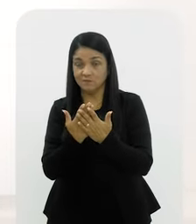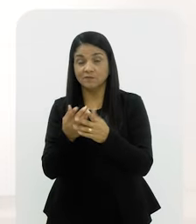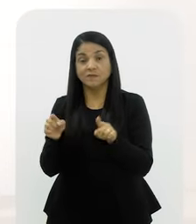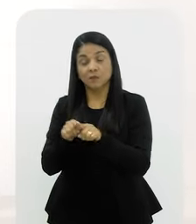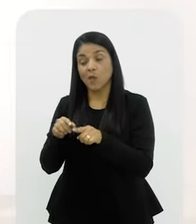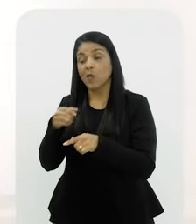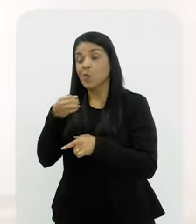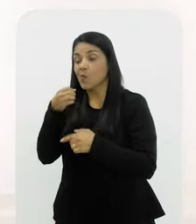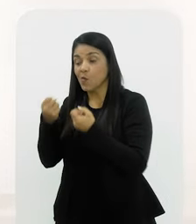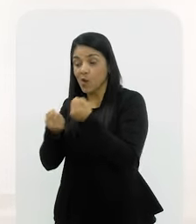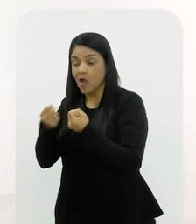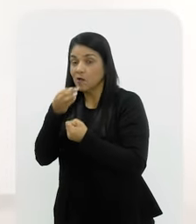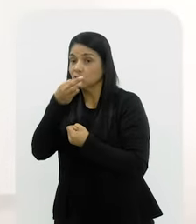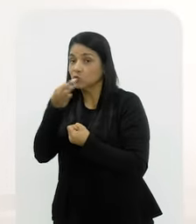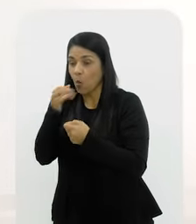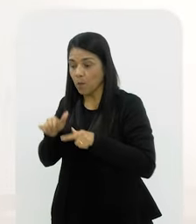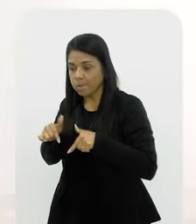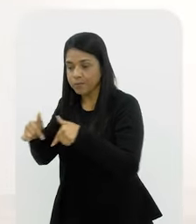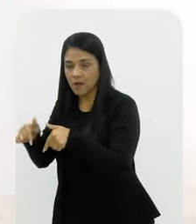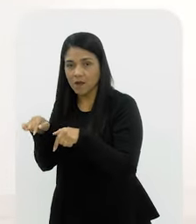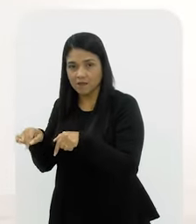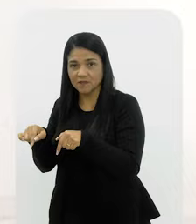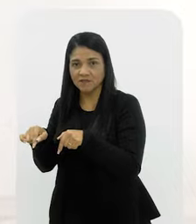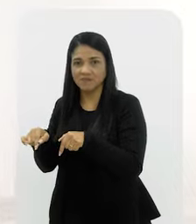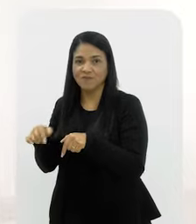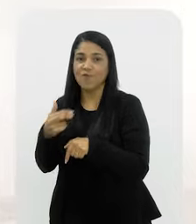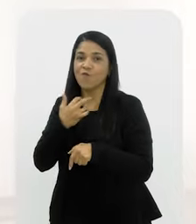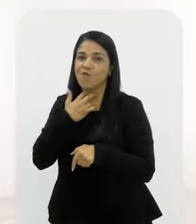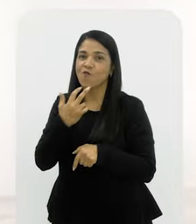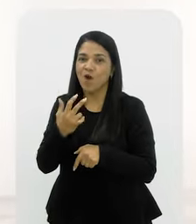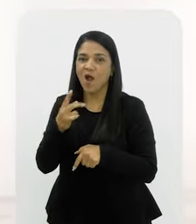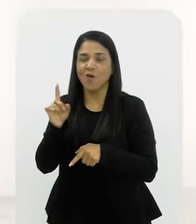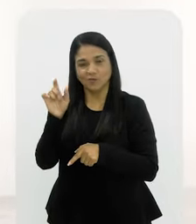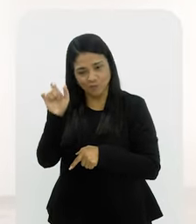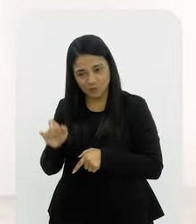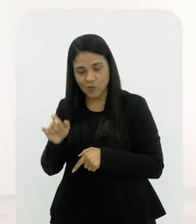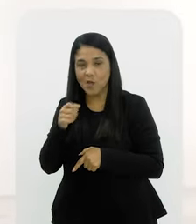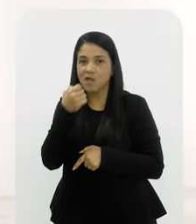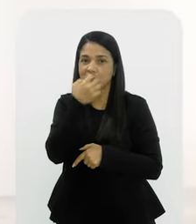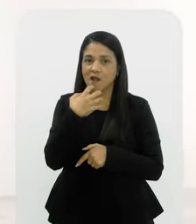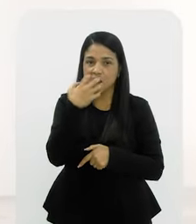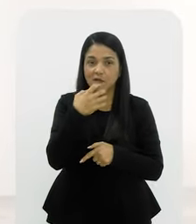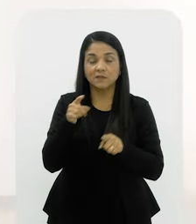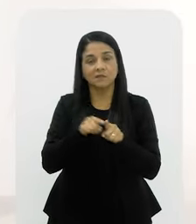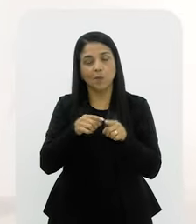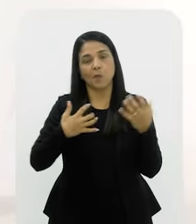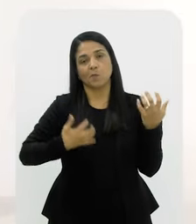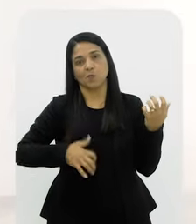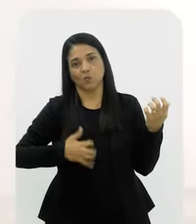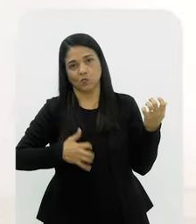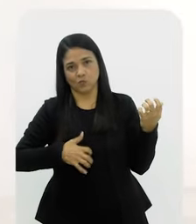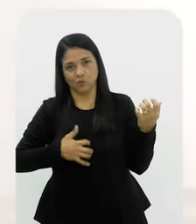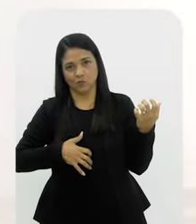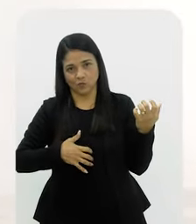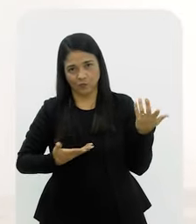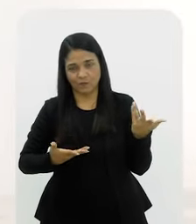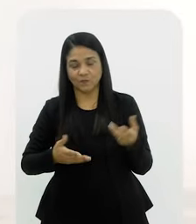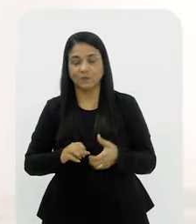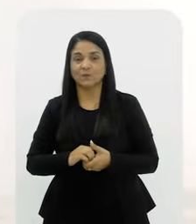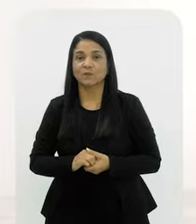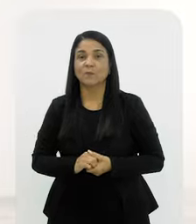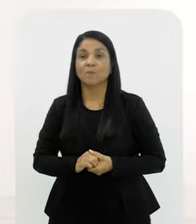todo, né? E o carro de som, que é a parte de vocal do cantor, com os cantores de apoio e os